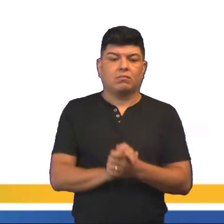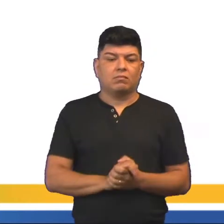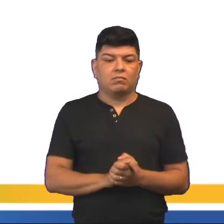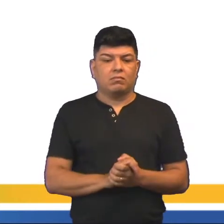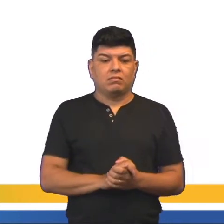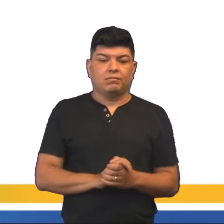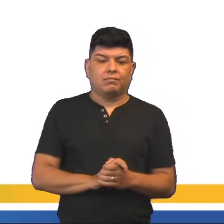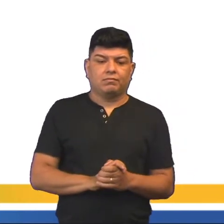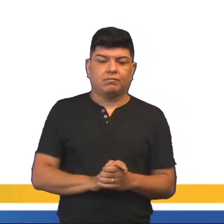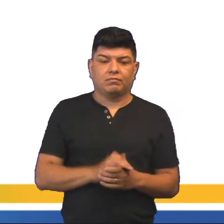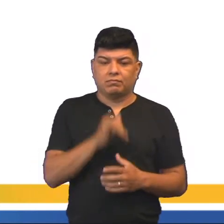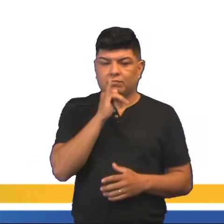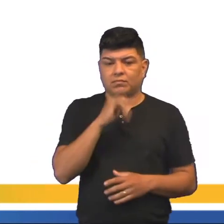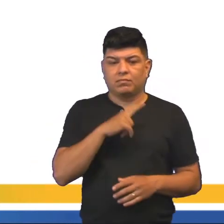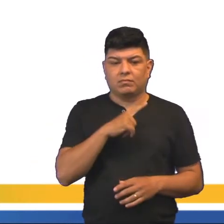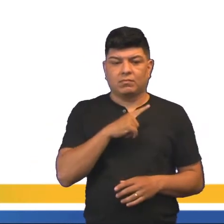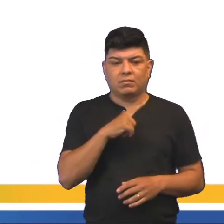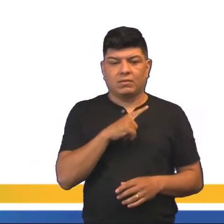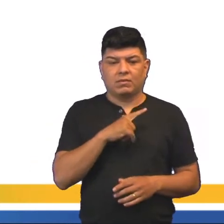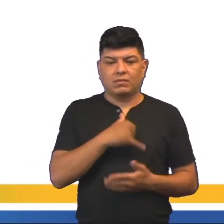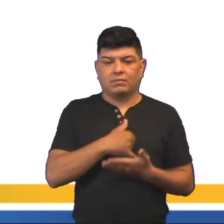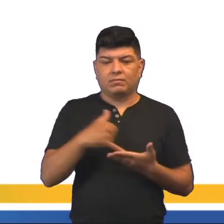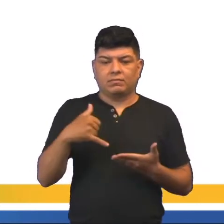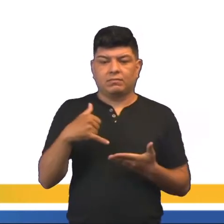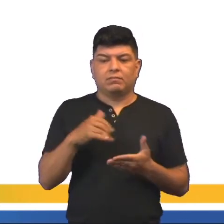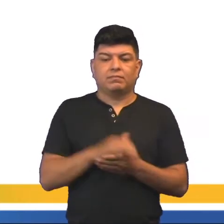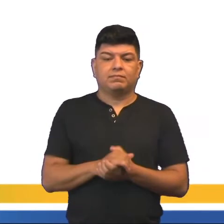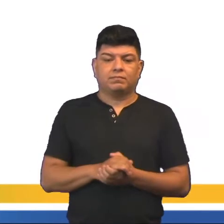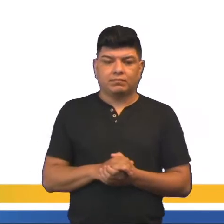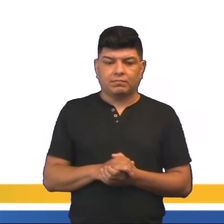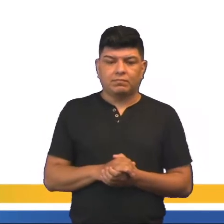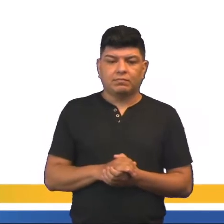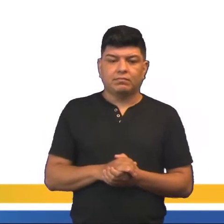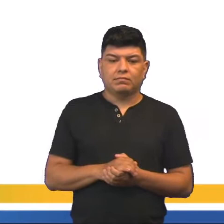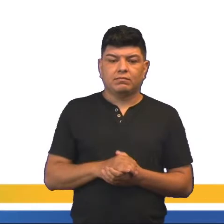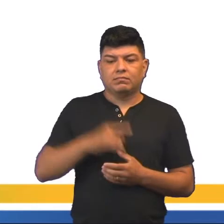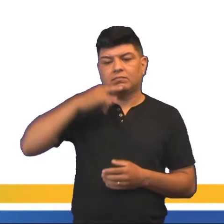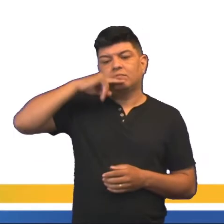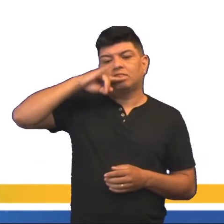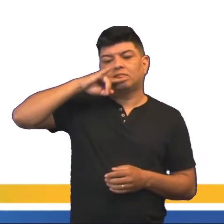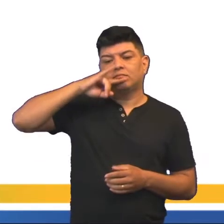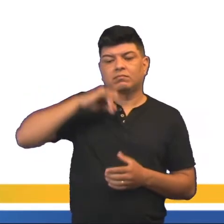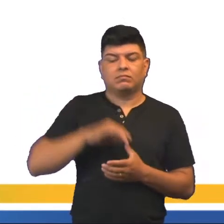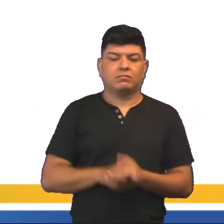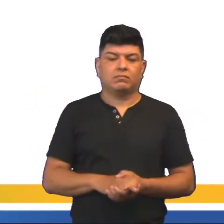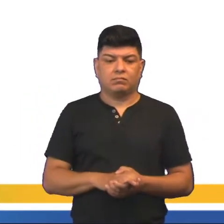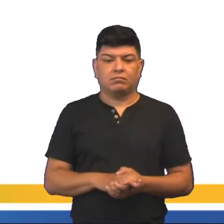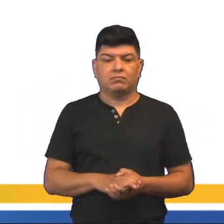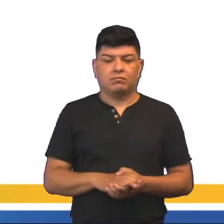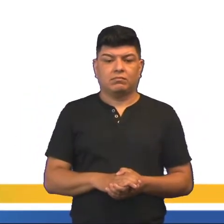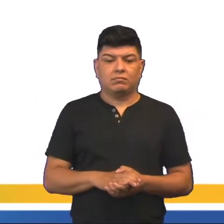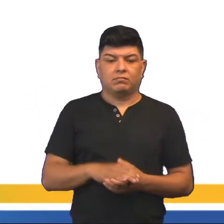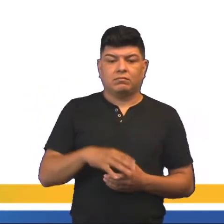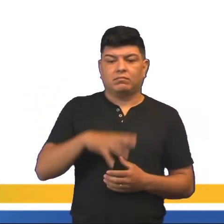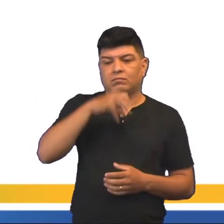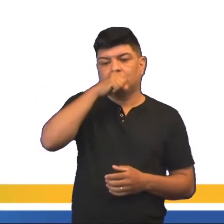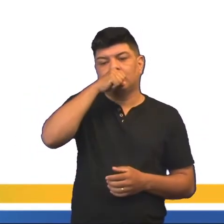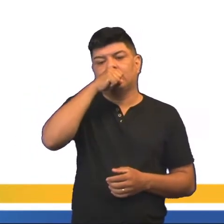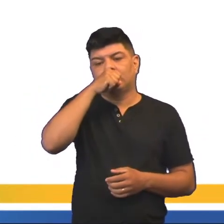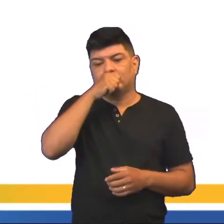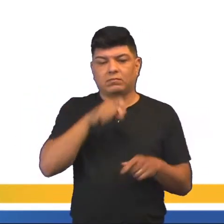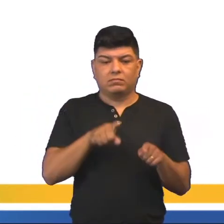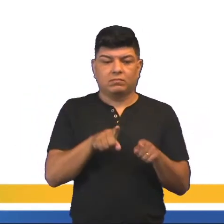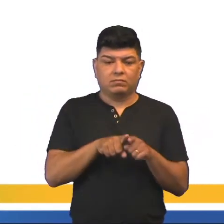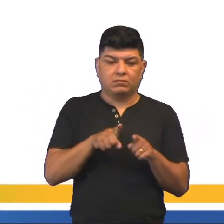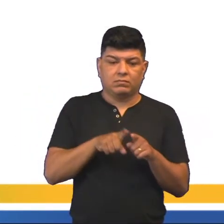Nesse caso, os exemplos que nós temos nas drogas depressoras são aí o álcool, os inalantes ou